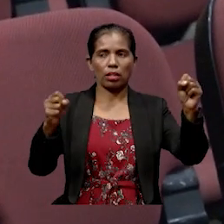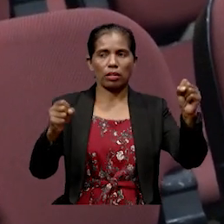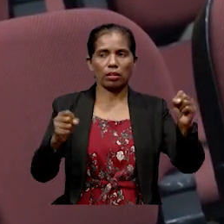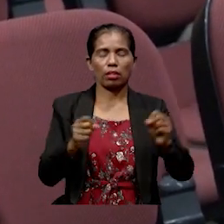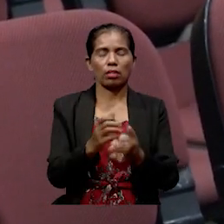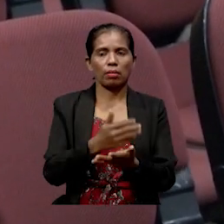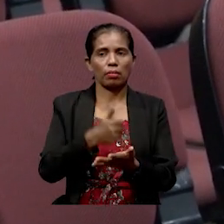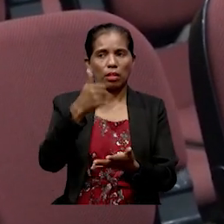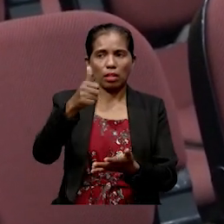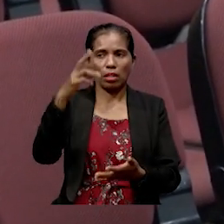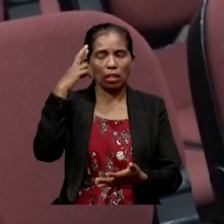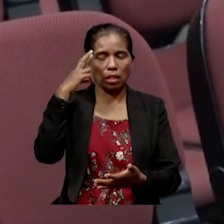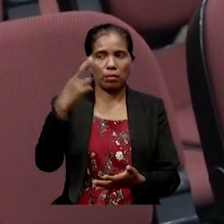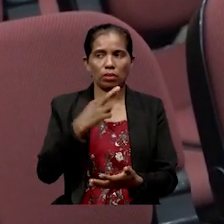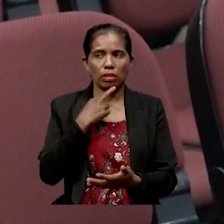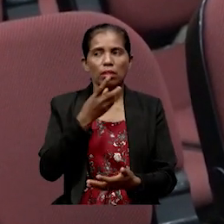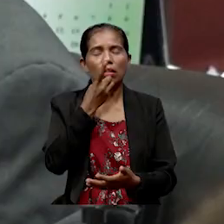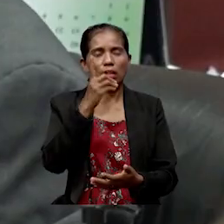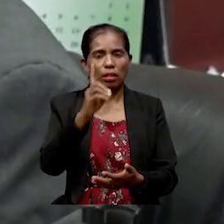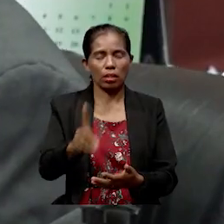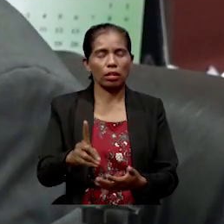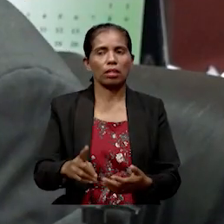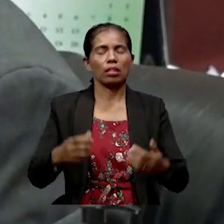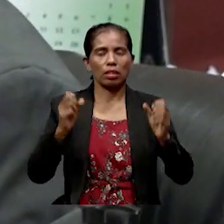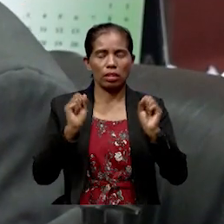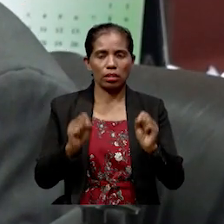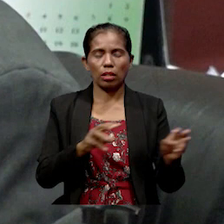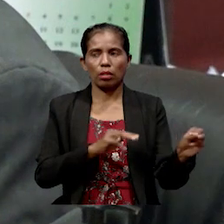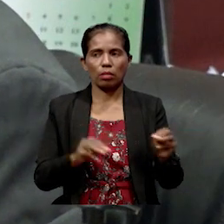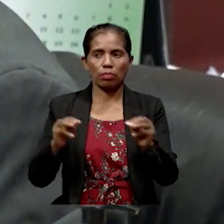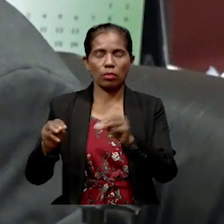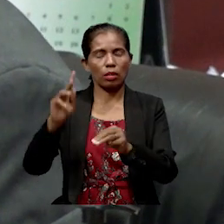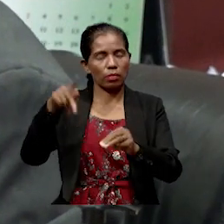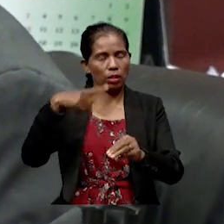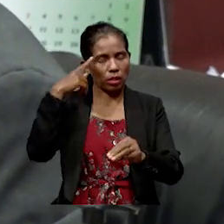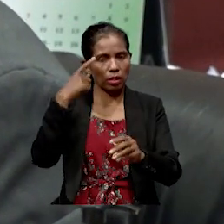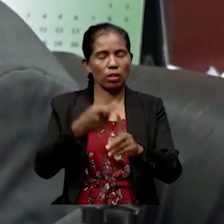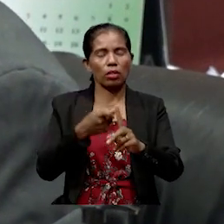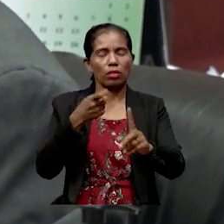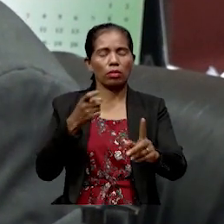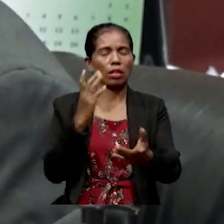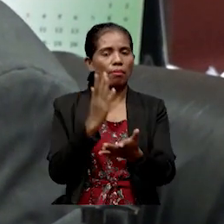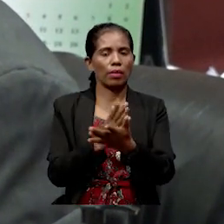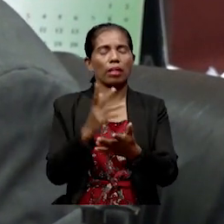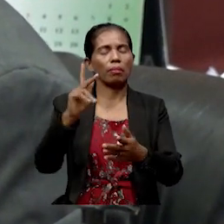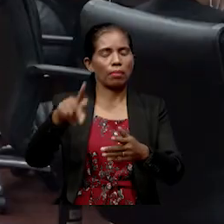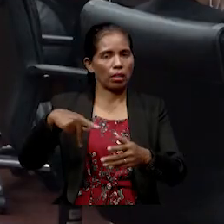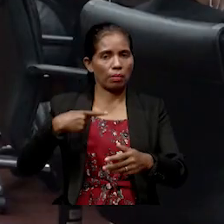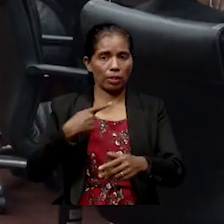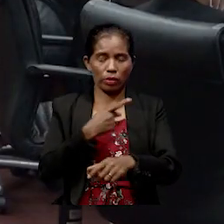eleito José Ramos Horta declarou-na, nia parte sem muda política, husi dissolução parlamento